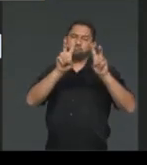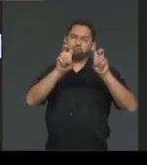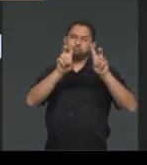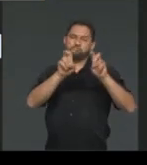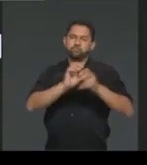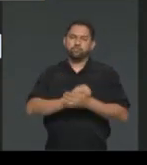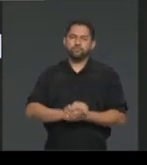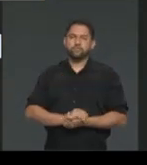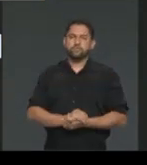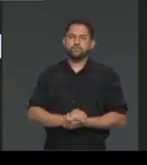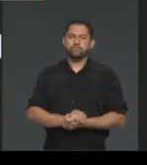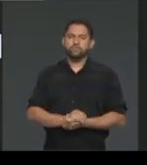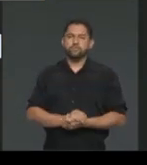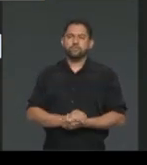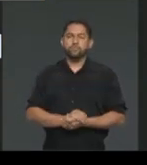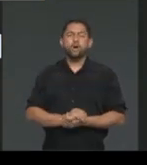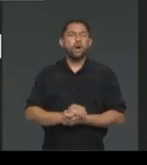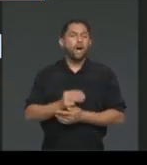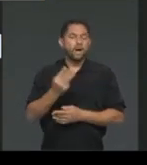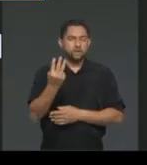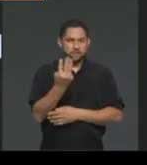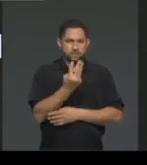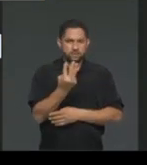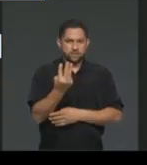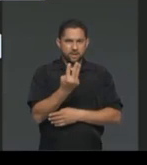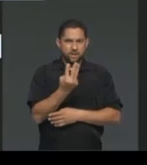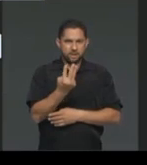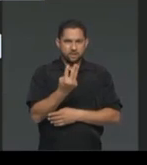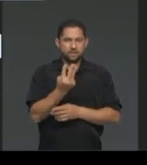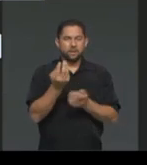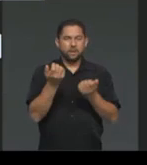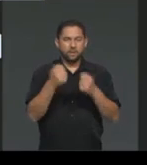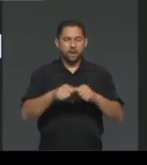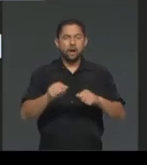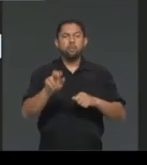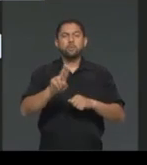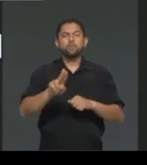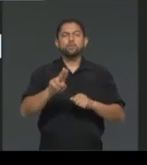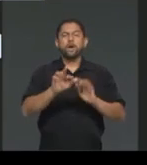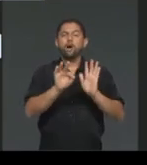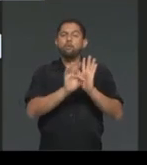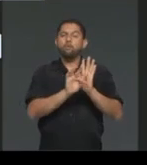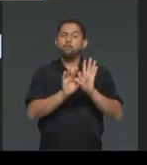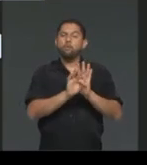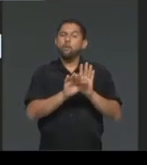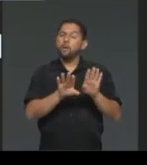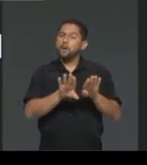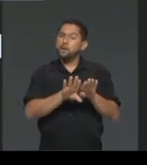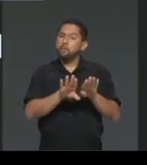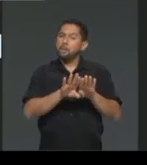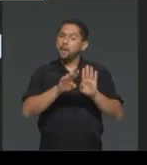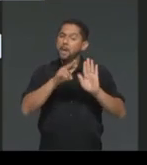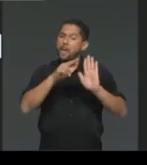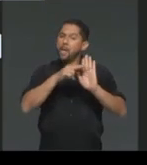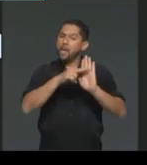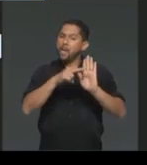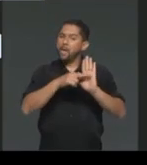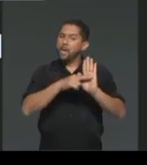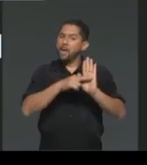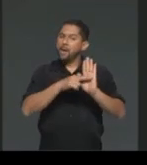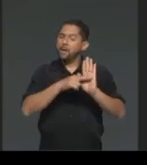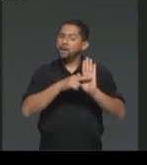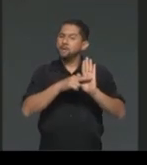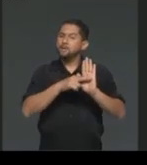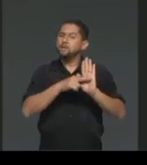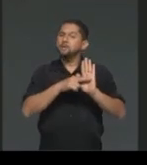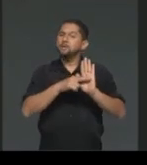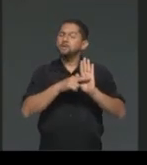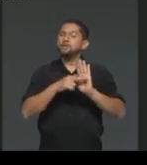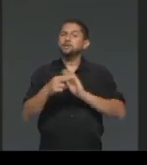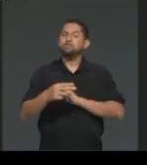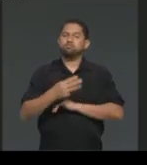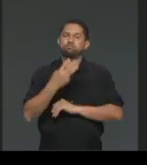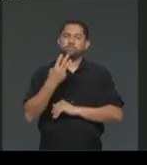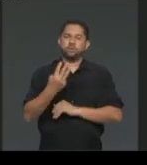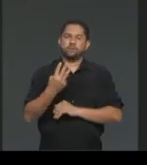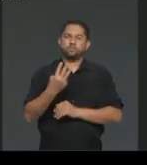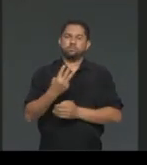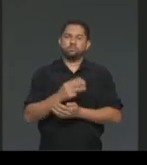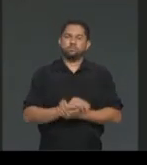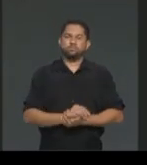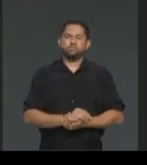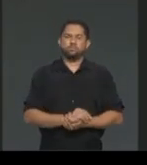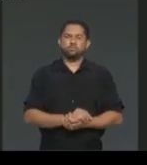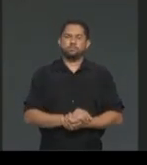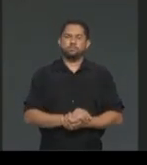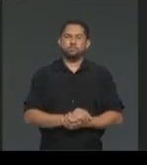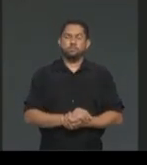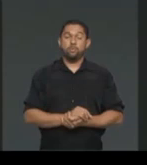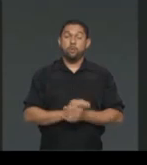em todas elas é possível trabalhar tanto a fórmula quanto a regra de 3. Bom, nessa aula nós vamos focar